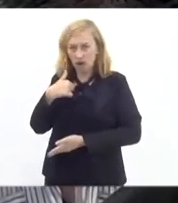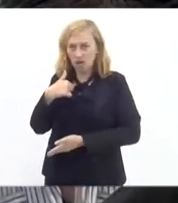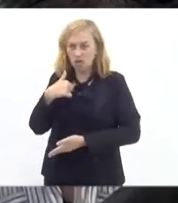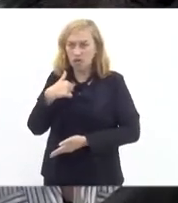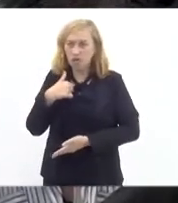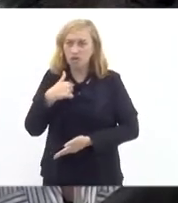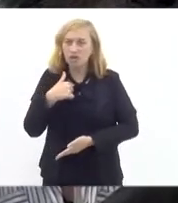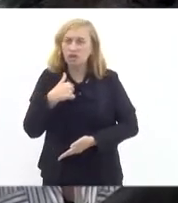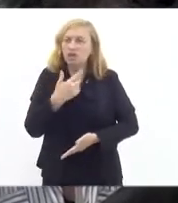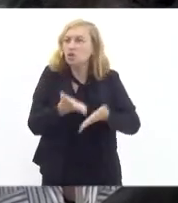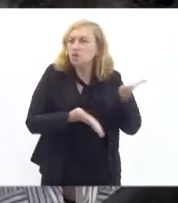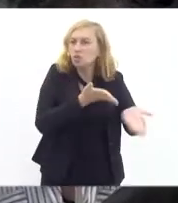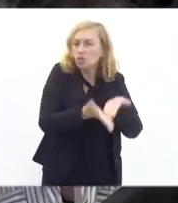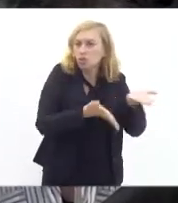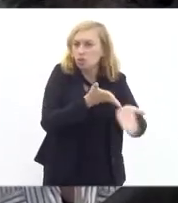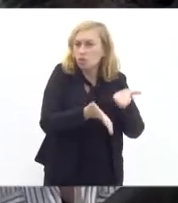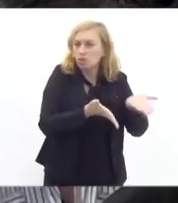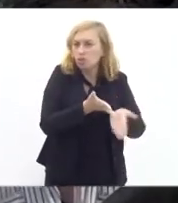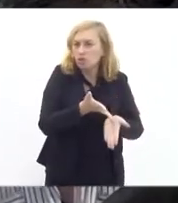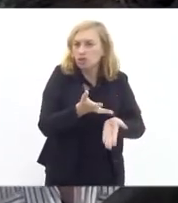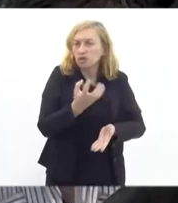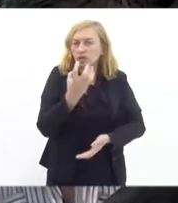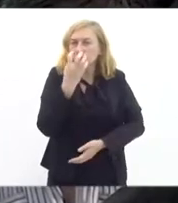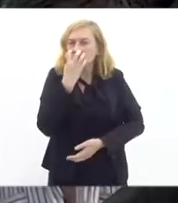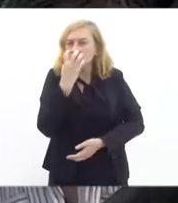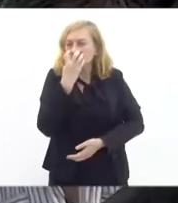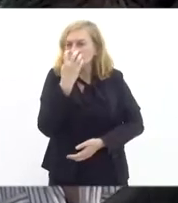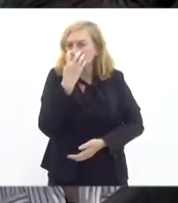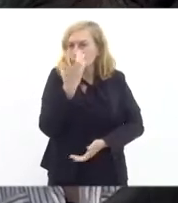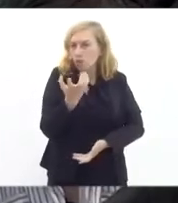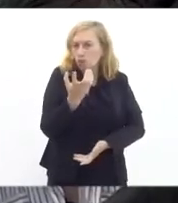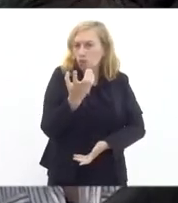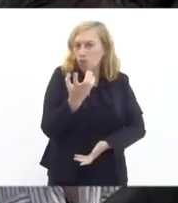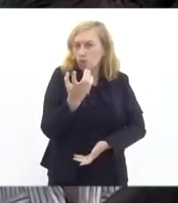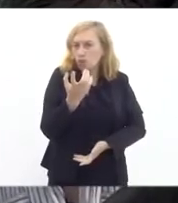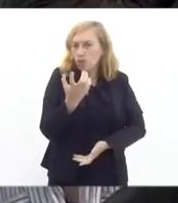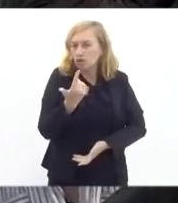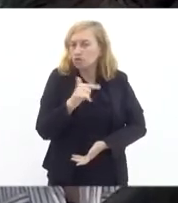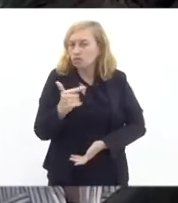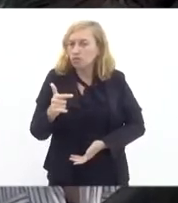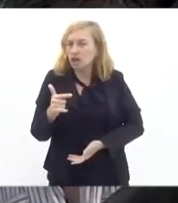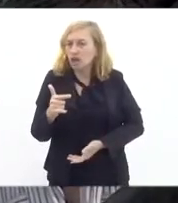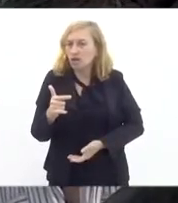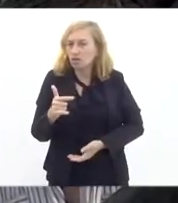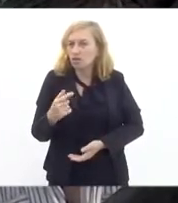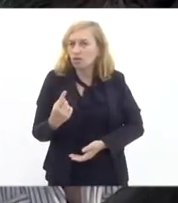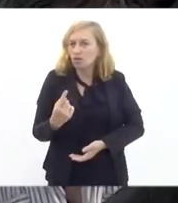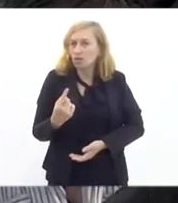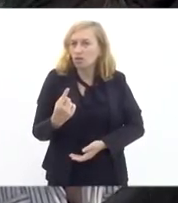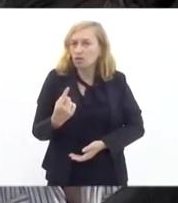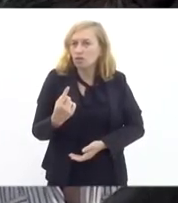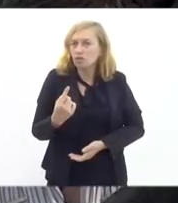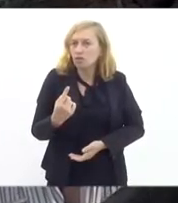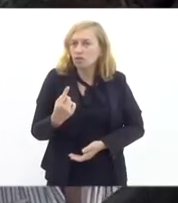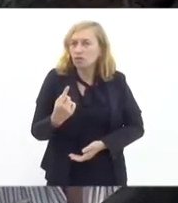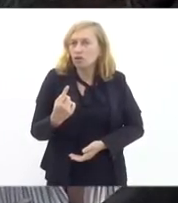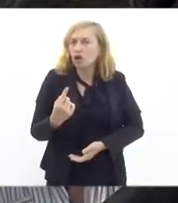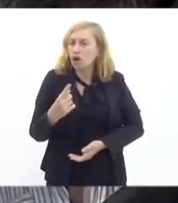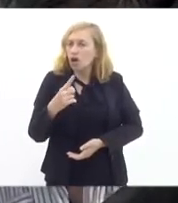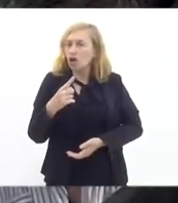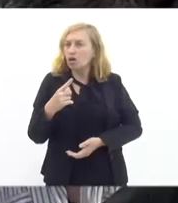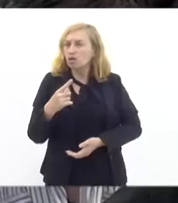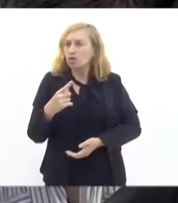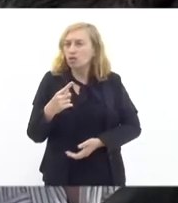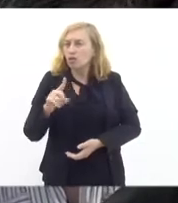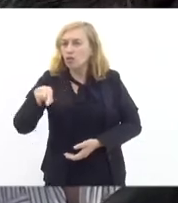há 3 anos sem acasalar porque ainda não encontrei um macho adequado com a linha de sangue delas. Se eu